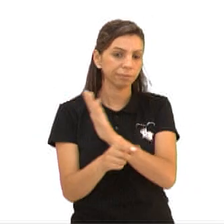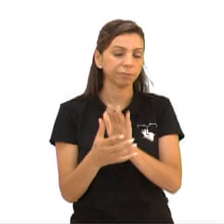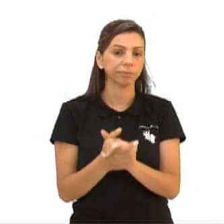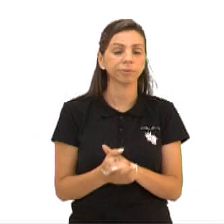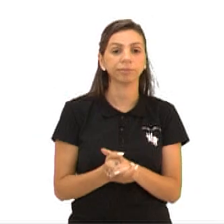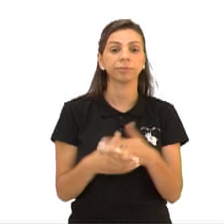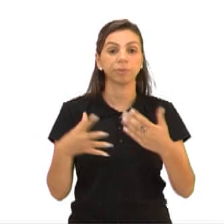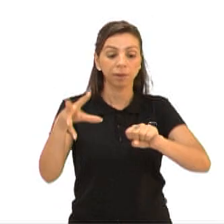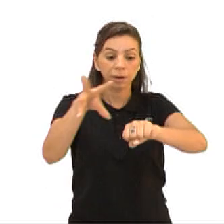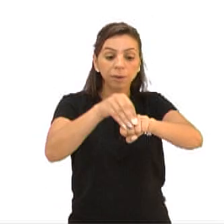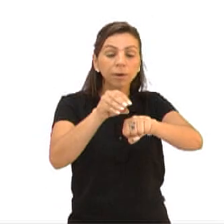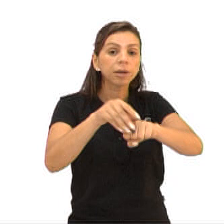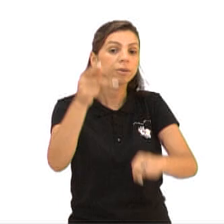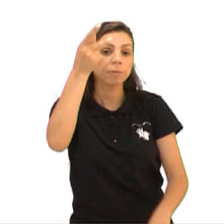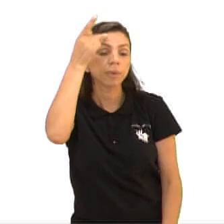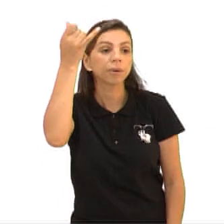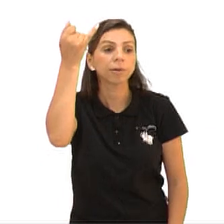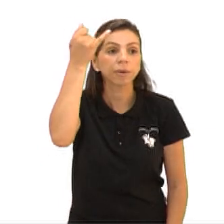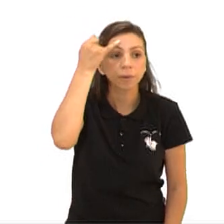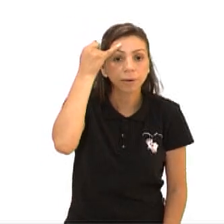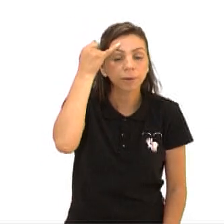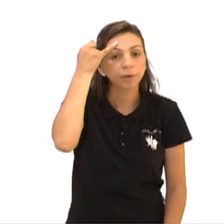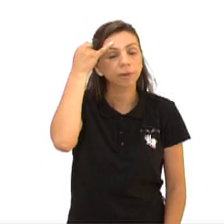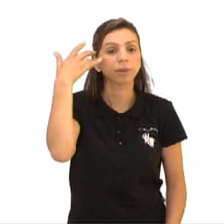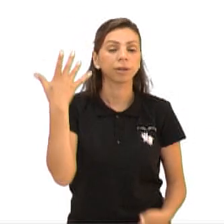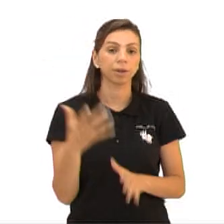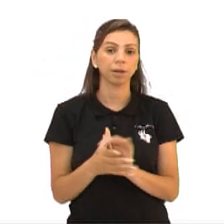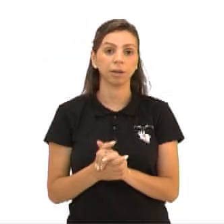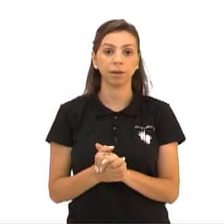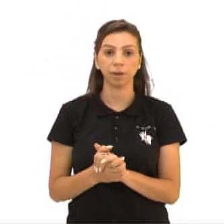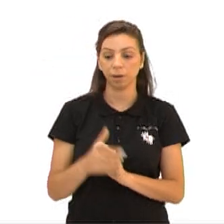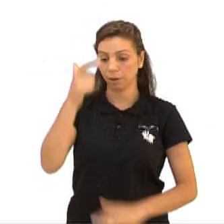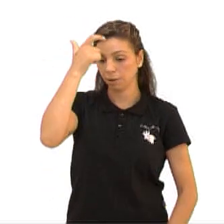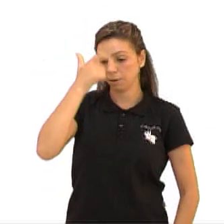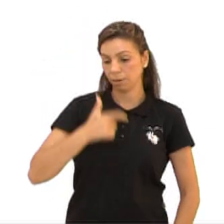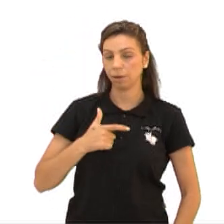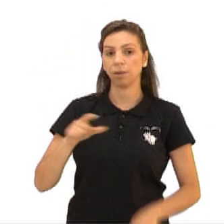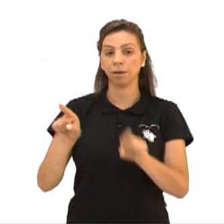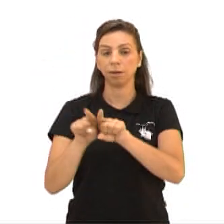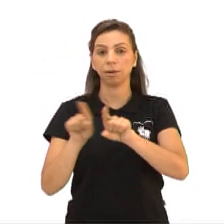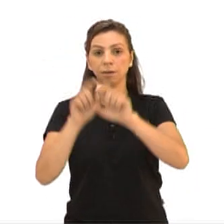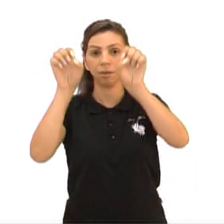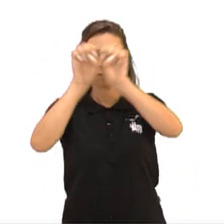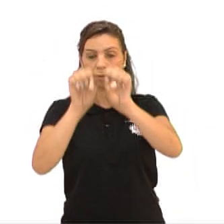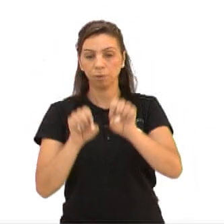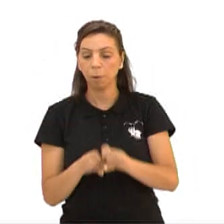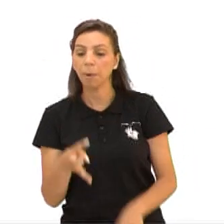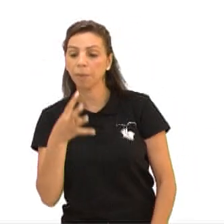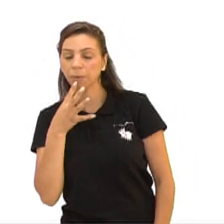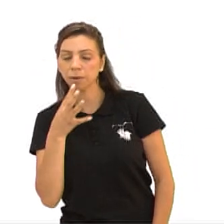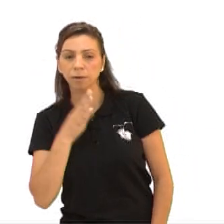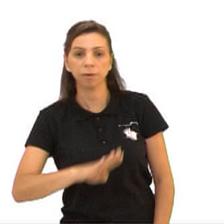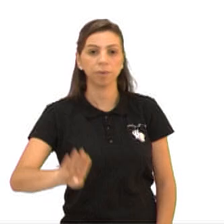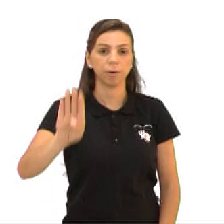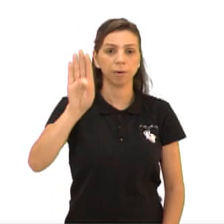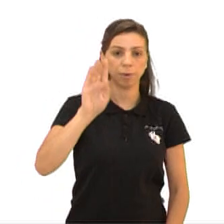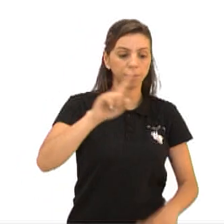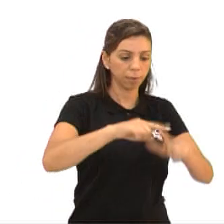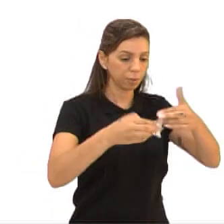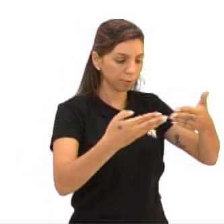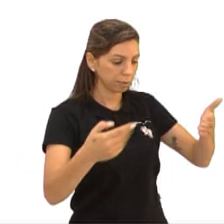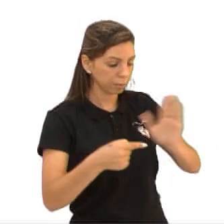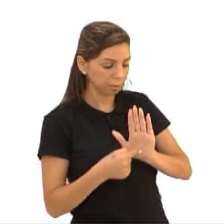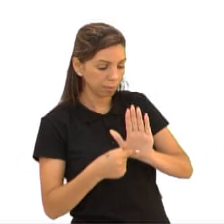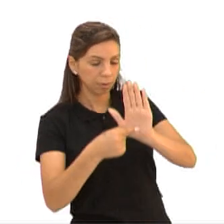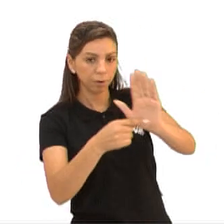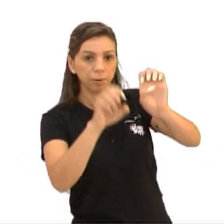O conhecimento para Kant parte do sujeito, que tem a estrutura para conhecer, ou letra B, do objeto que se apresenta